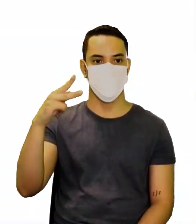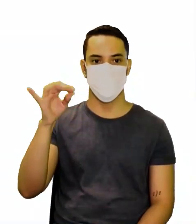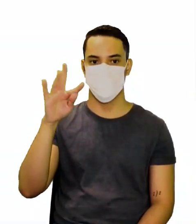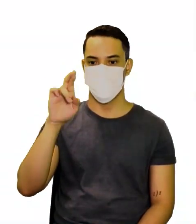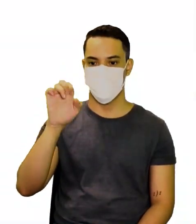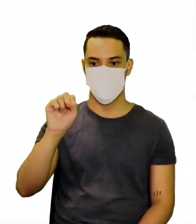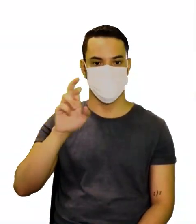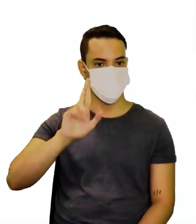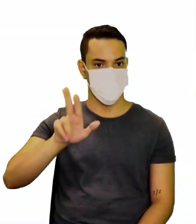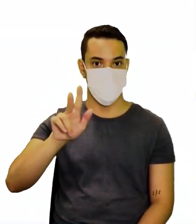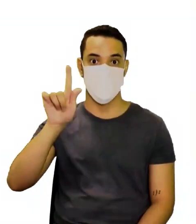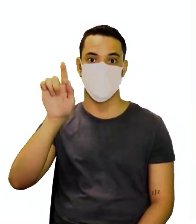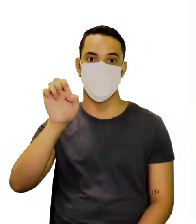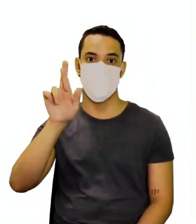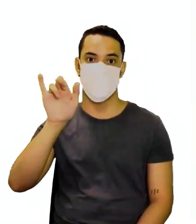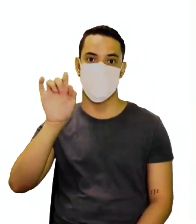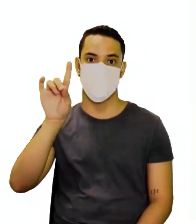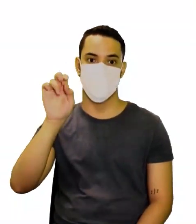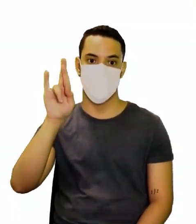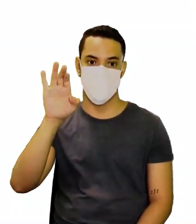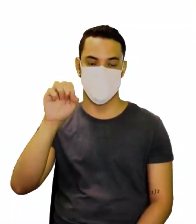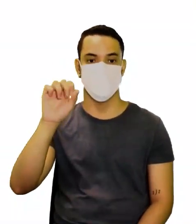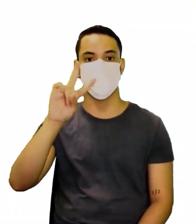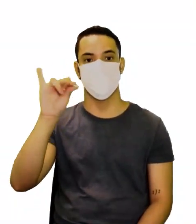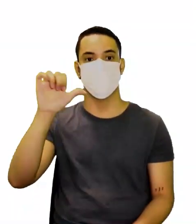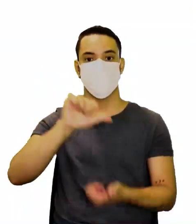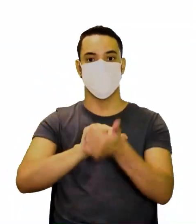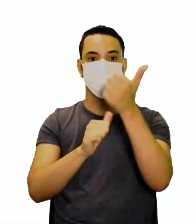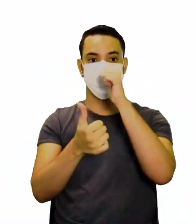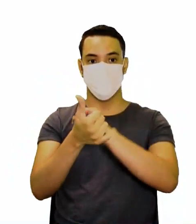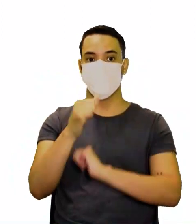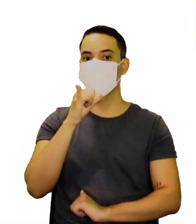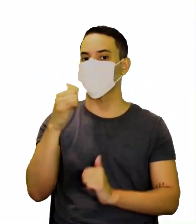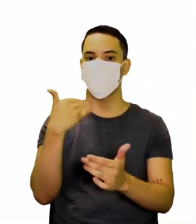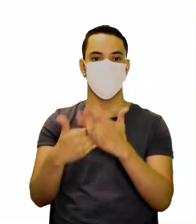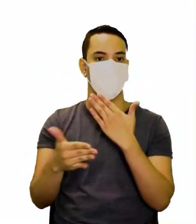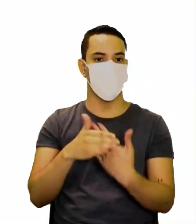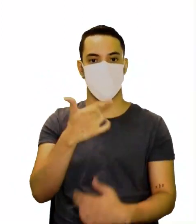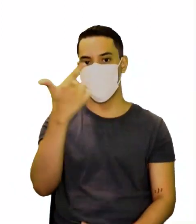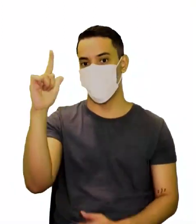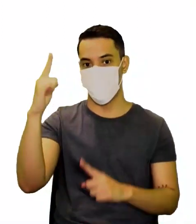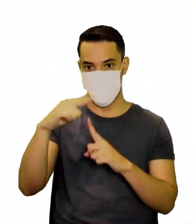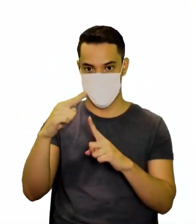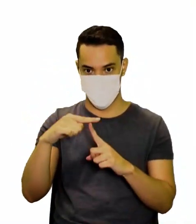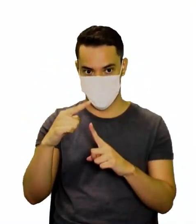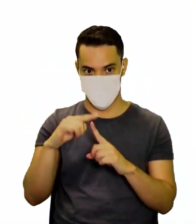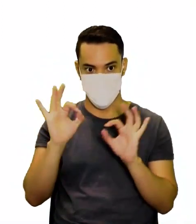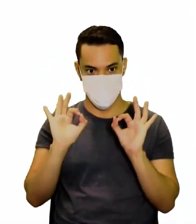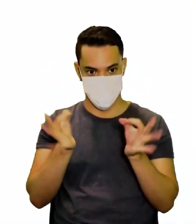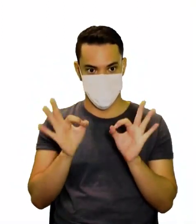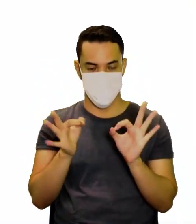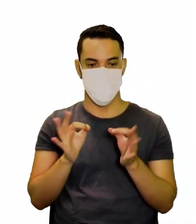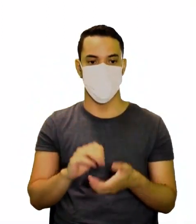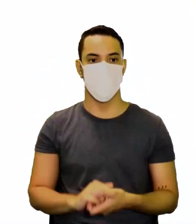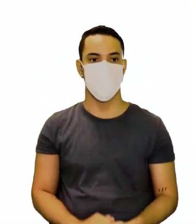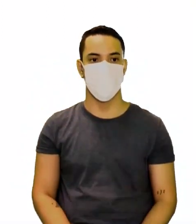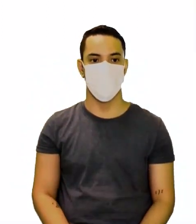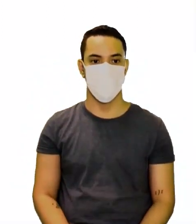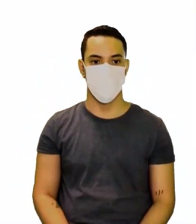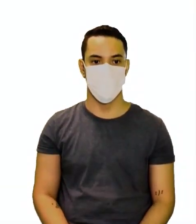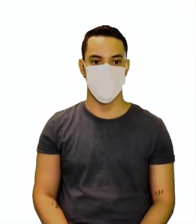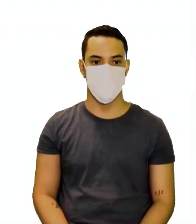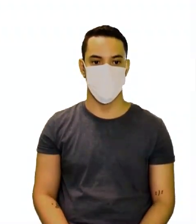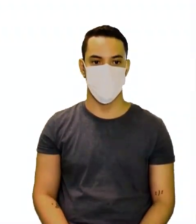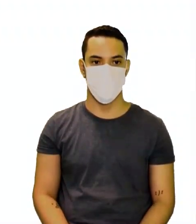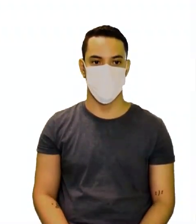tá bom? Nós vimos que eles vão converter energia em qualquer outro tipo de energia, tá? Então aqui, ó, deixa eu só